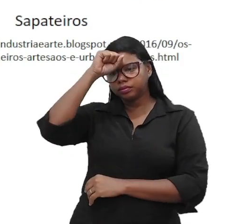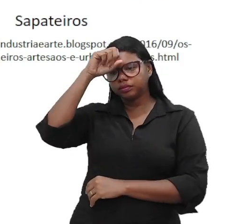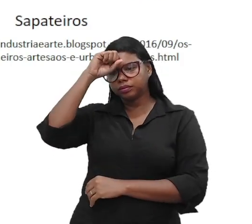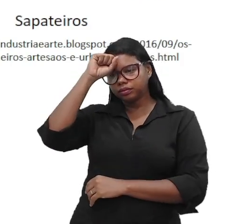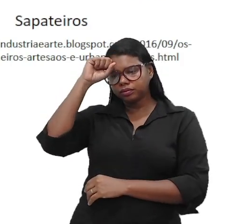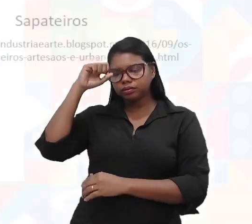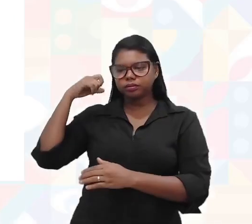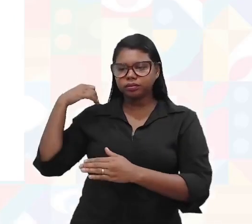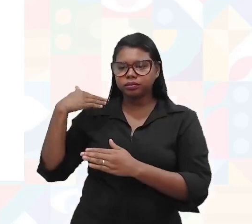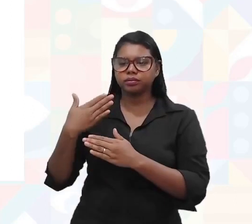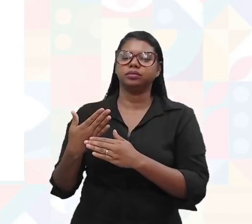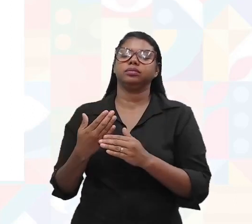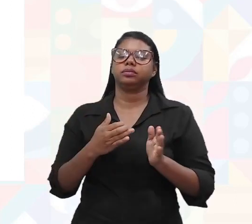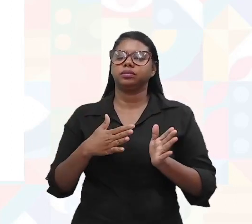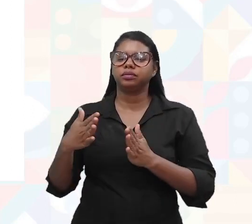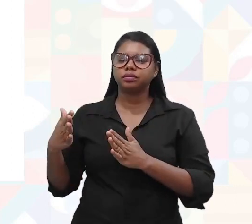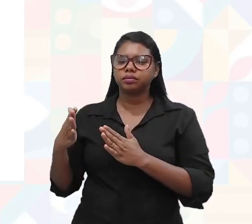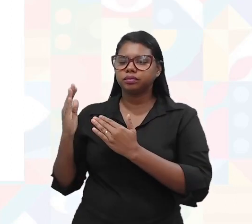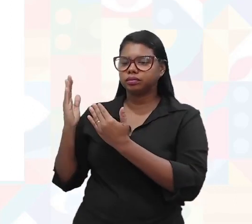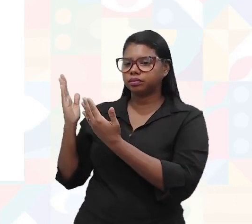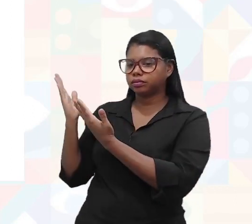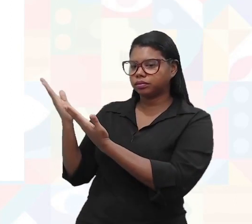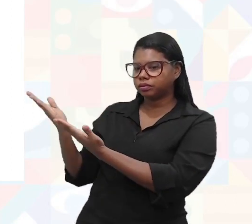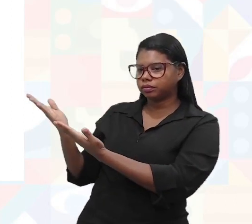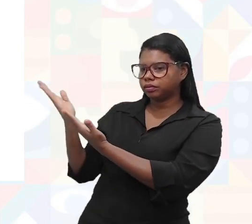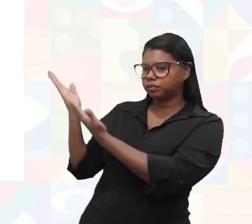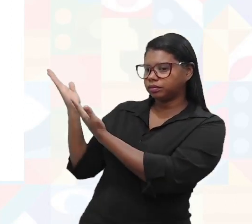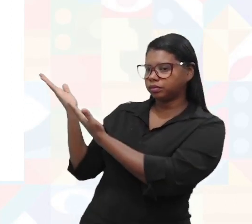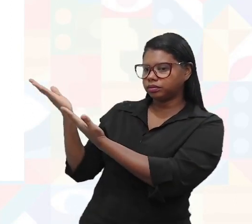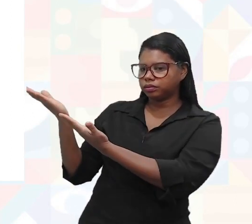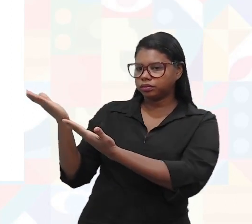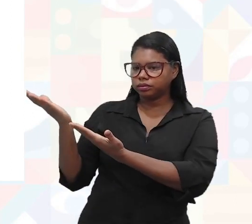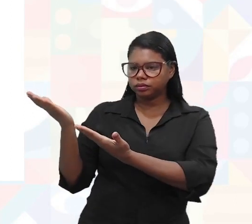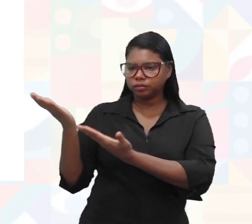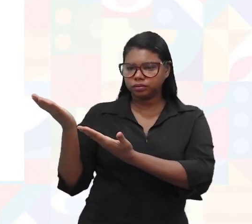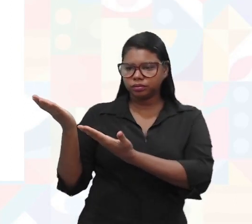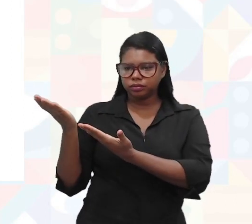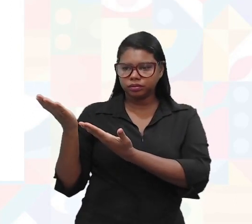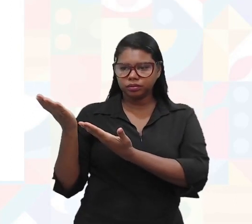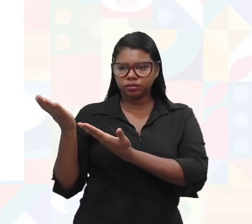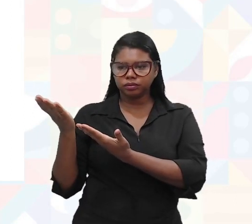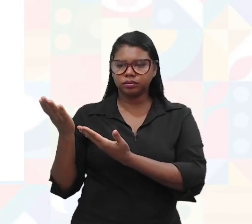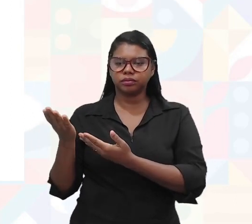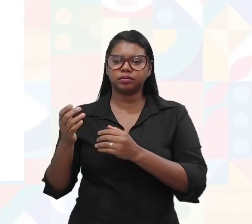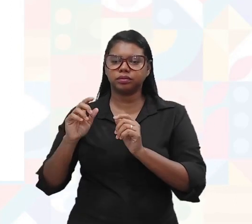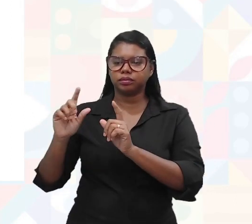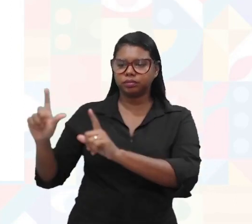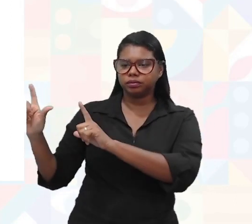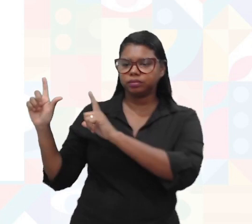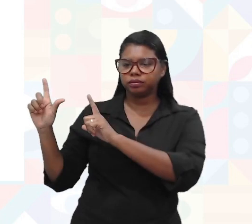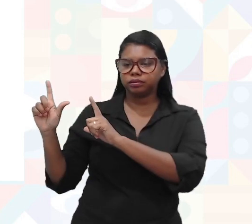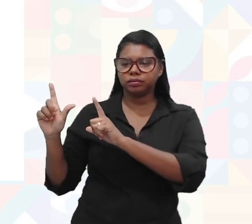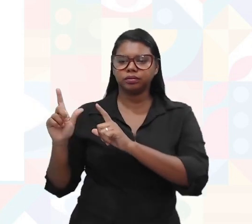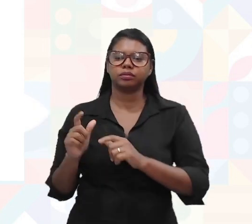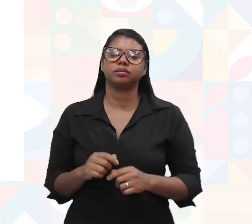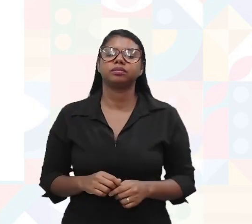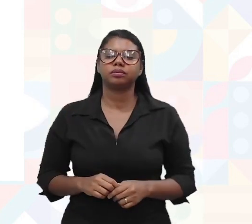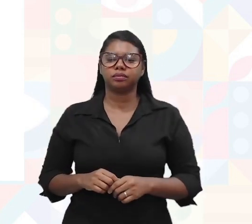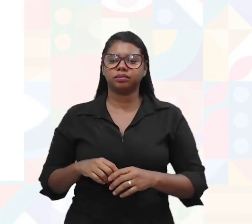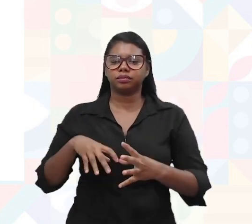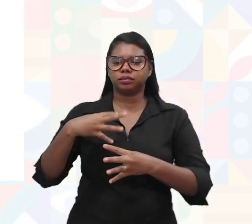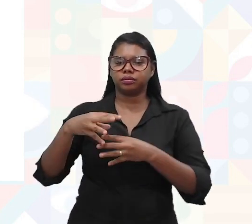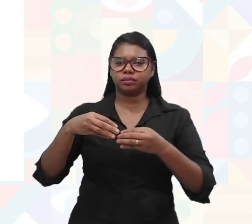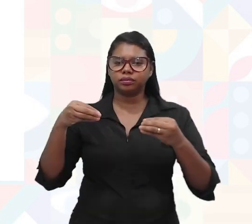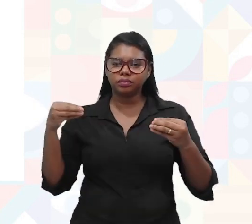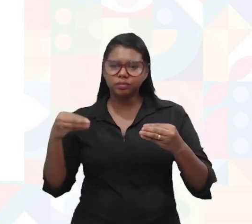tempo. Existiam as guildas e as corporações de ofício, onde você poderia ser, como a gente vê na imagem, alfaiates, tintureiros,